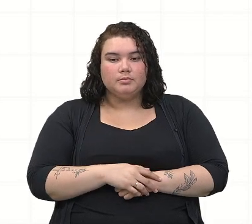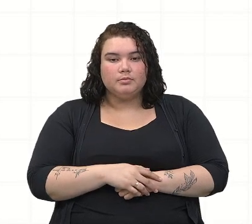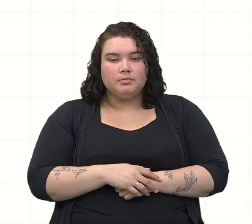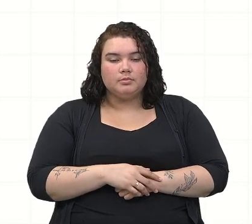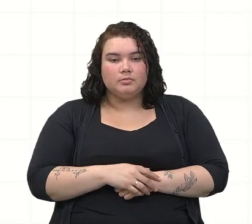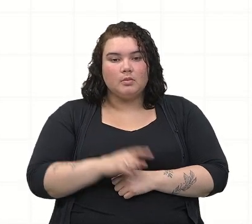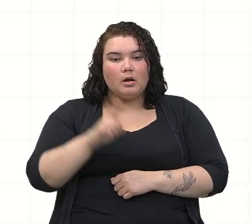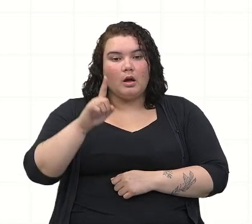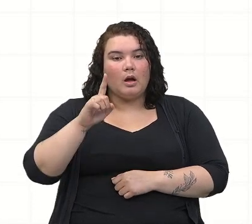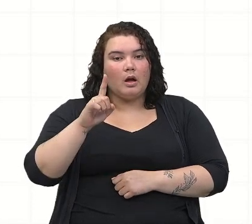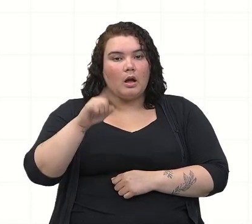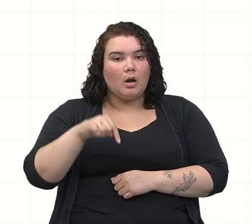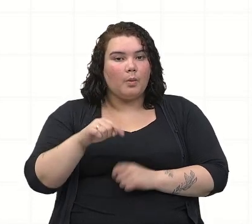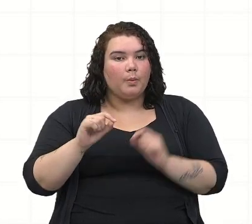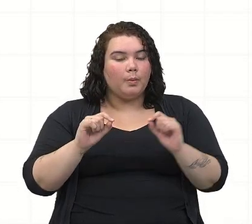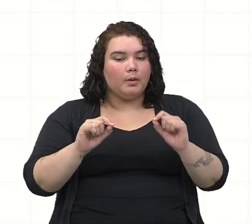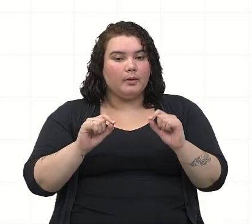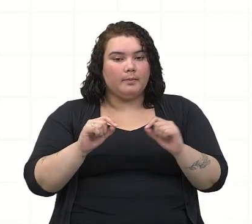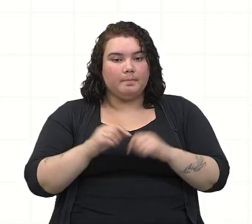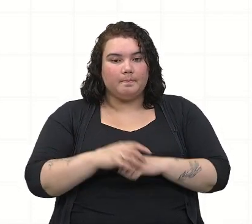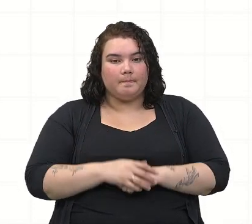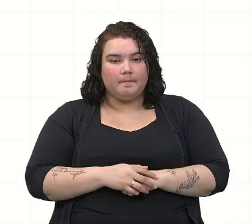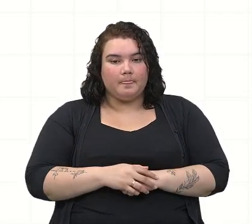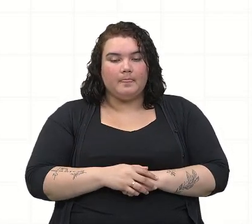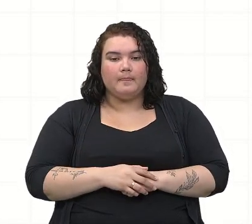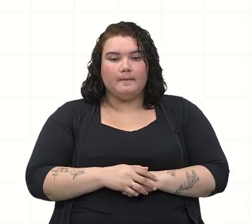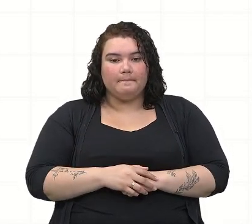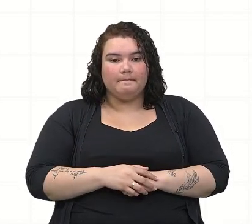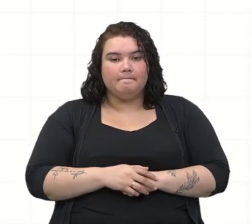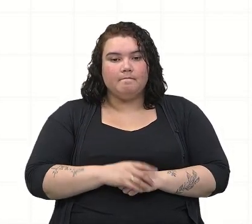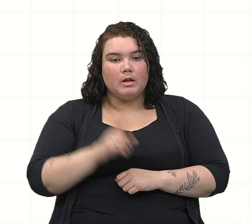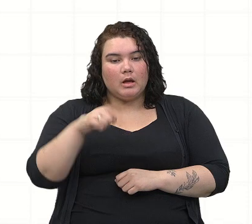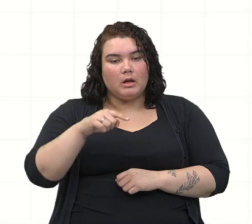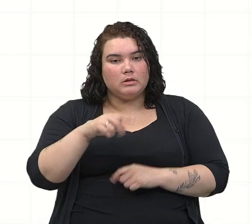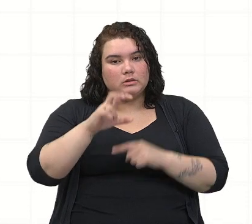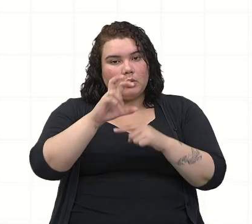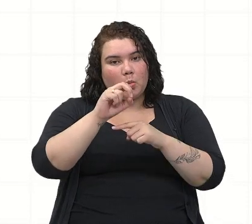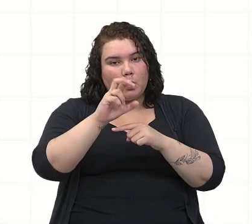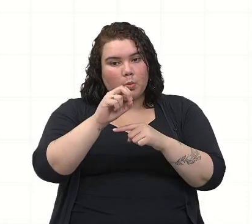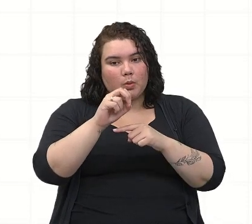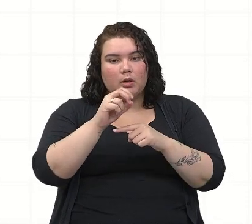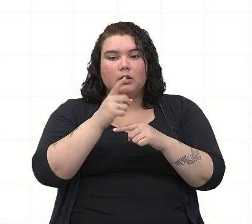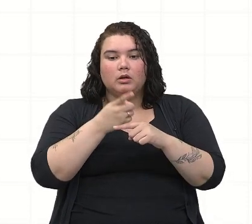que é igual a 50